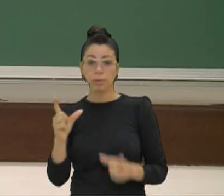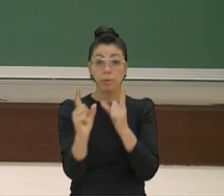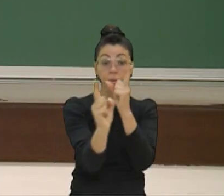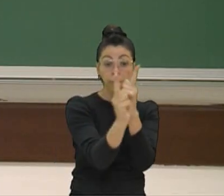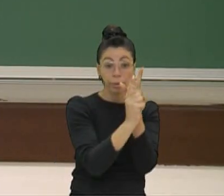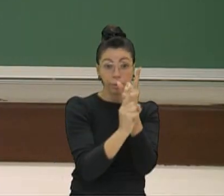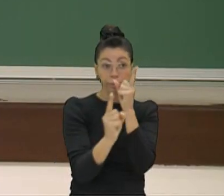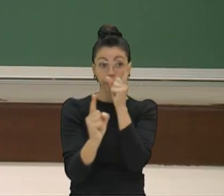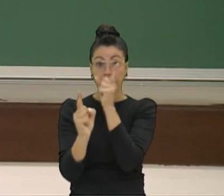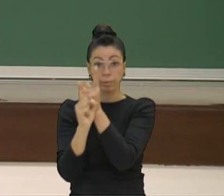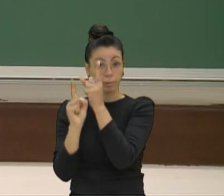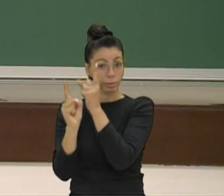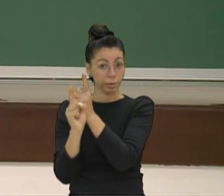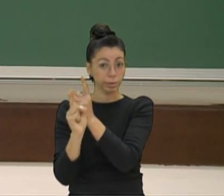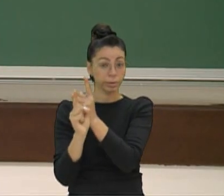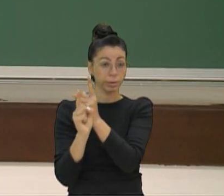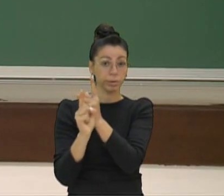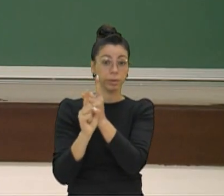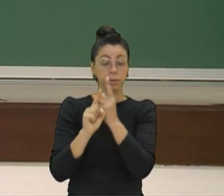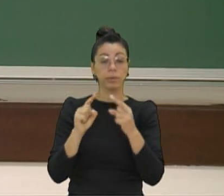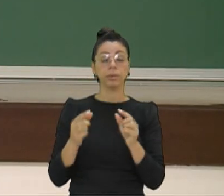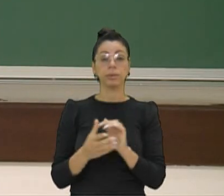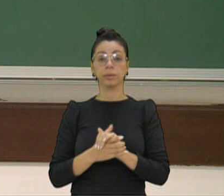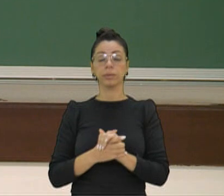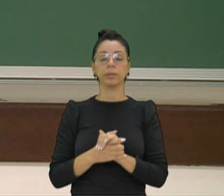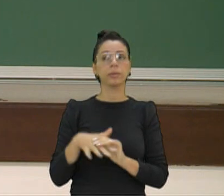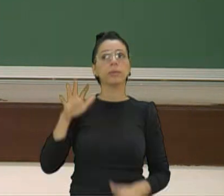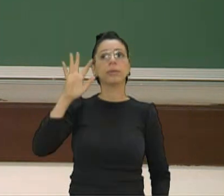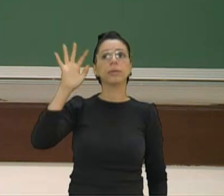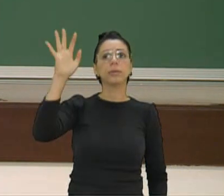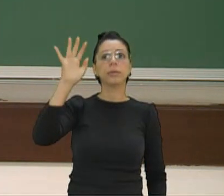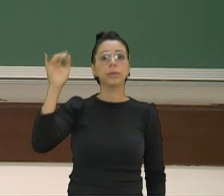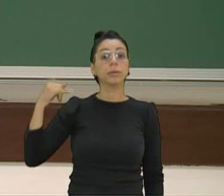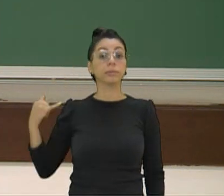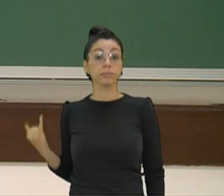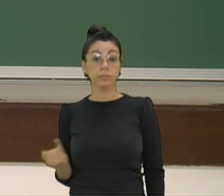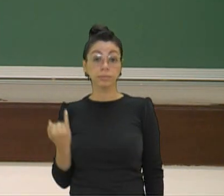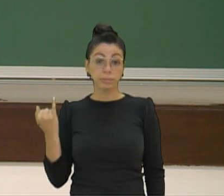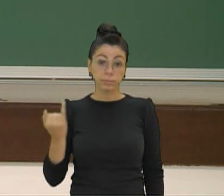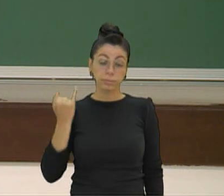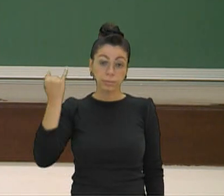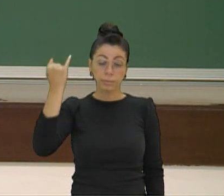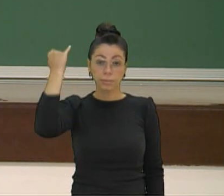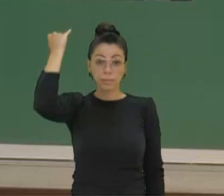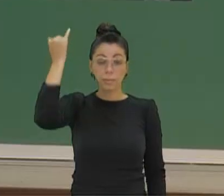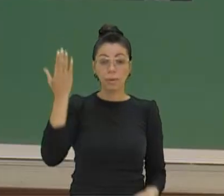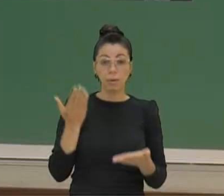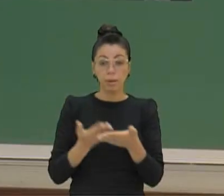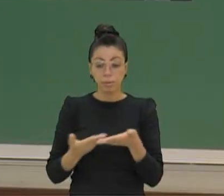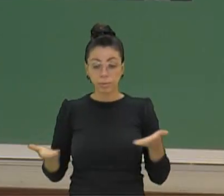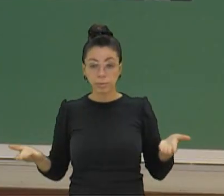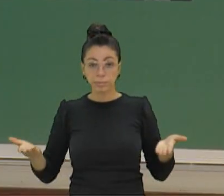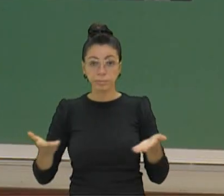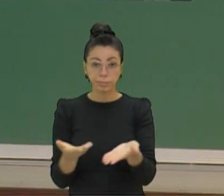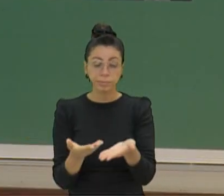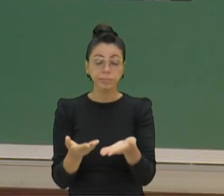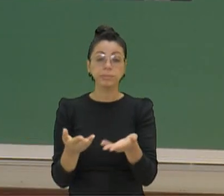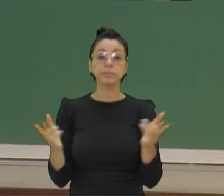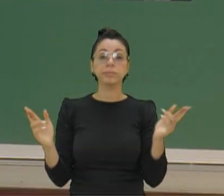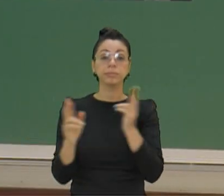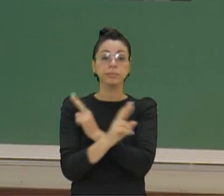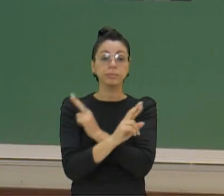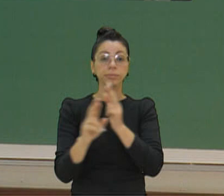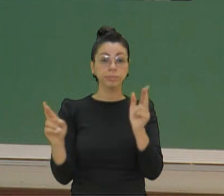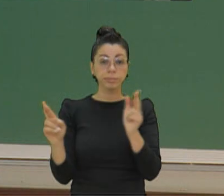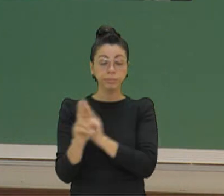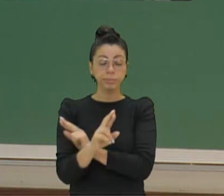o piso tátil e imaginar a importância dele para a nossa aula de hoje, fazendo relações